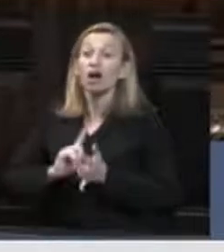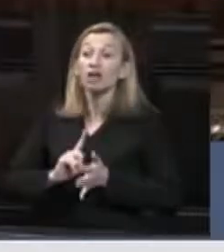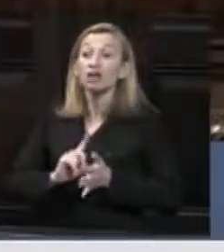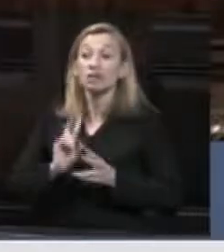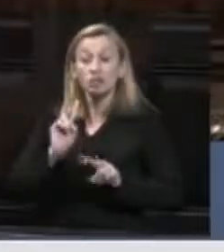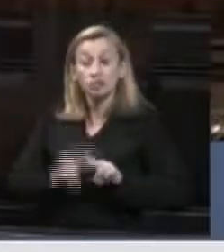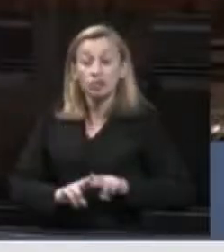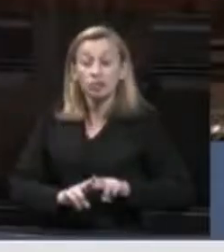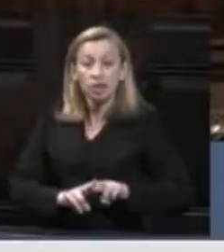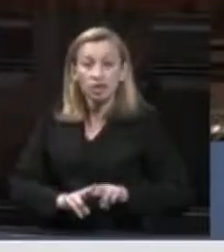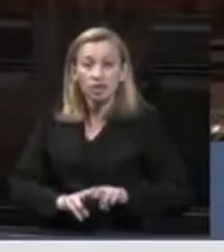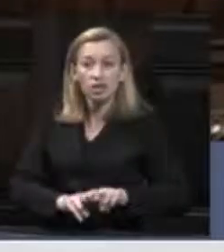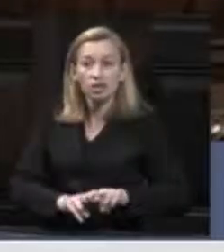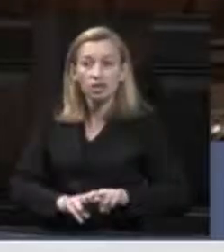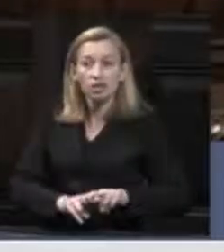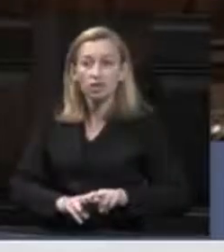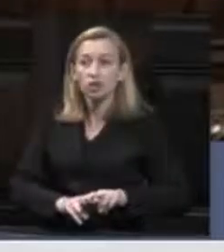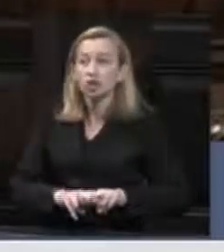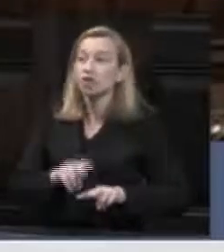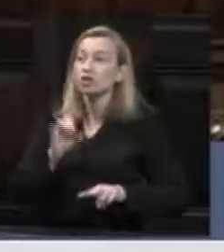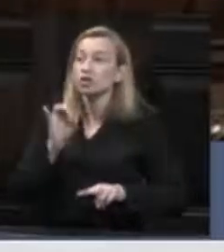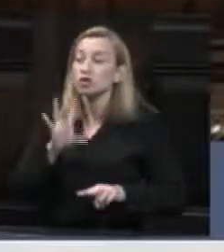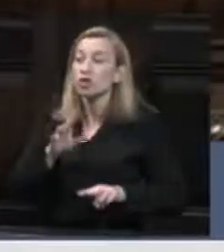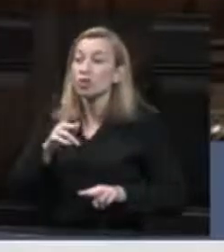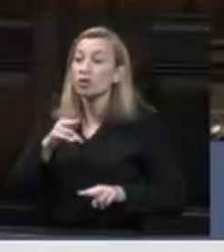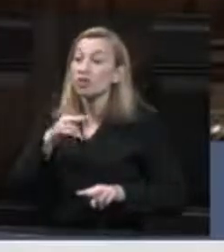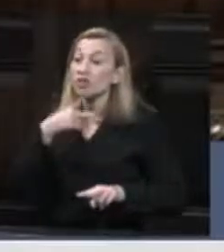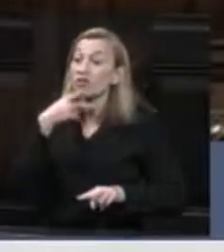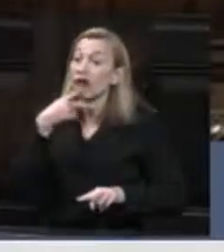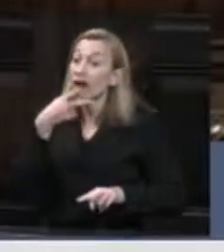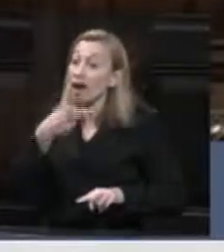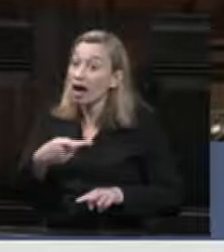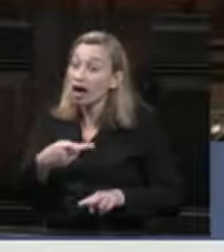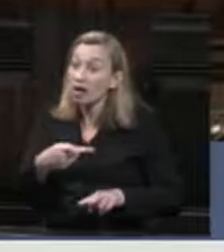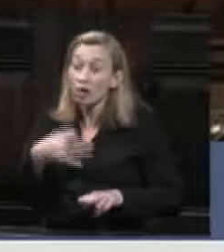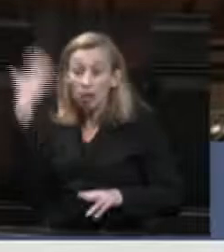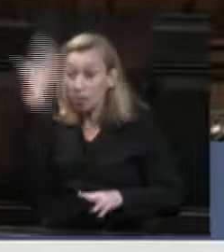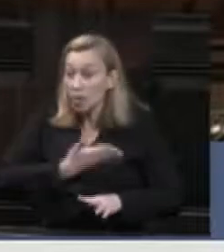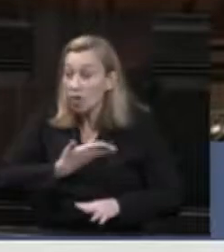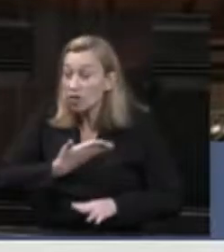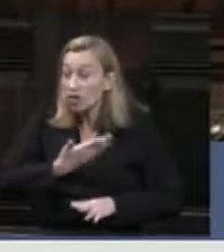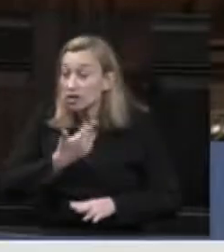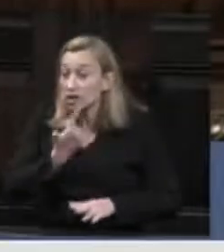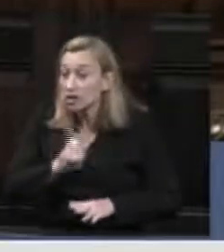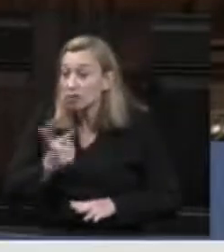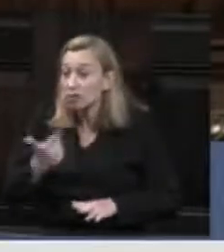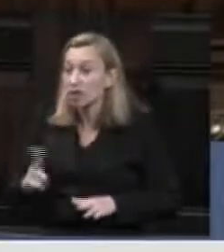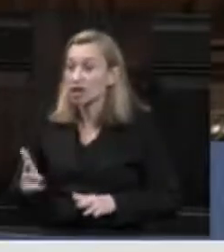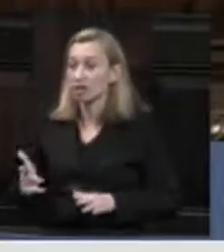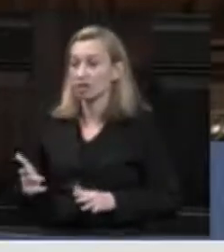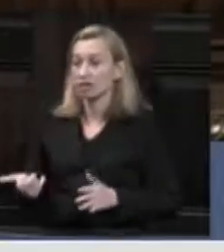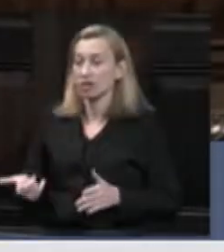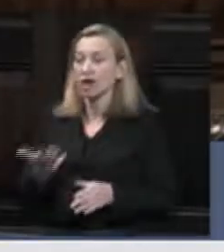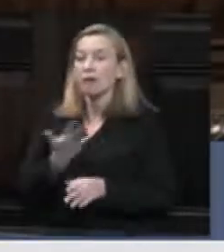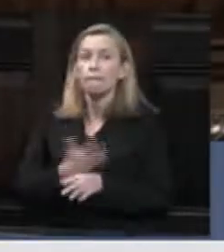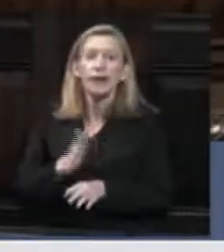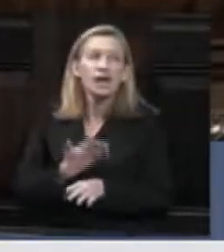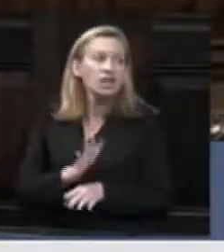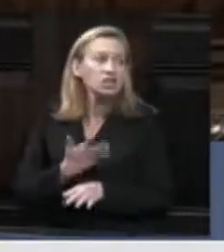prisional, mediante uma mera acusação, deputado Paulo Ramos, sobre práticas